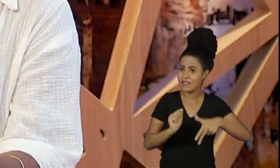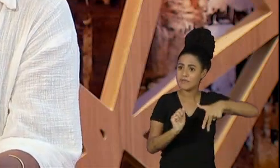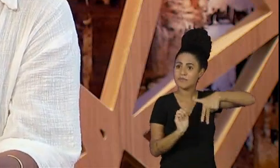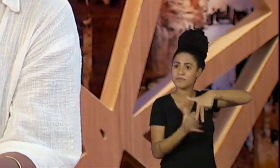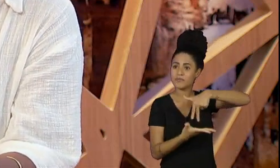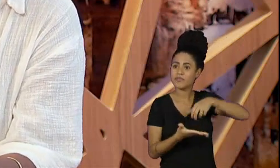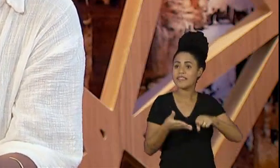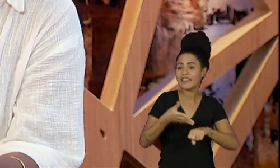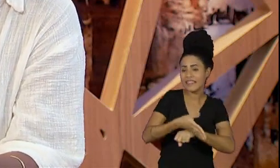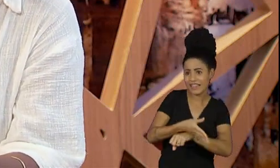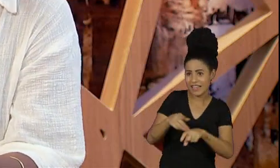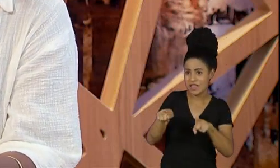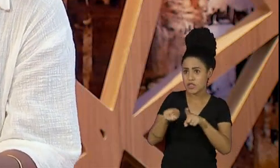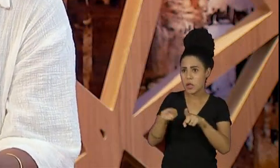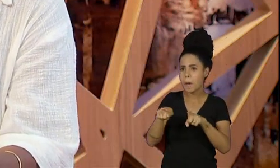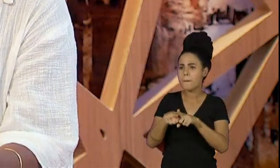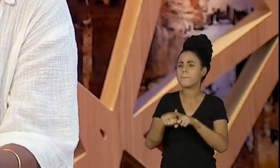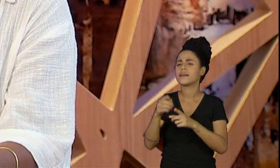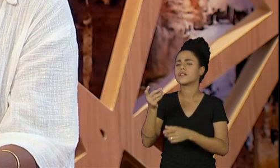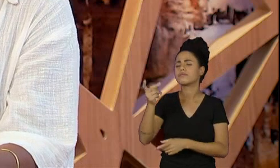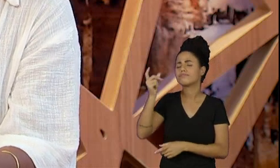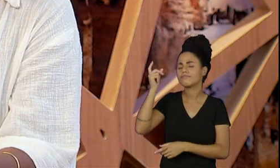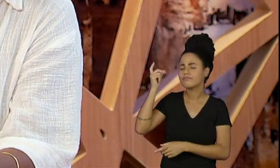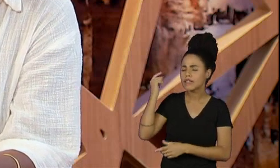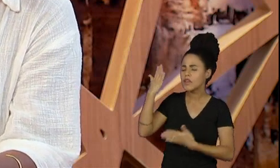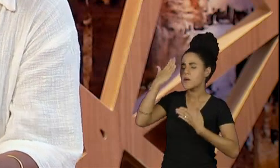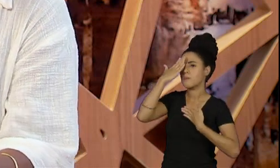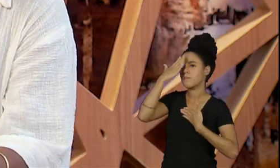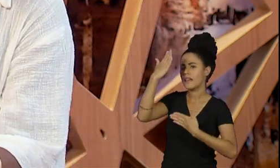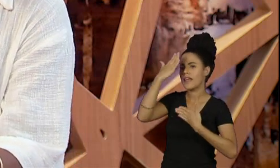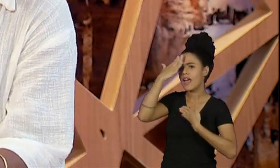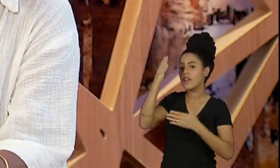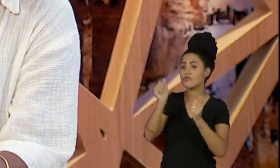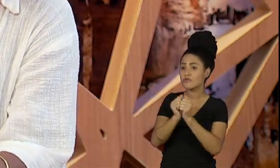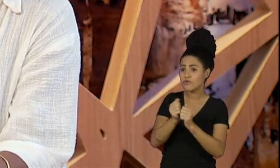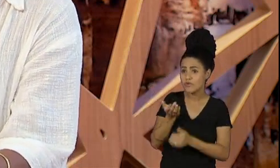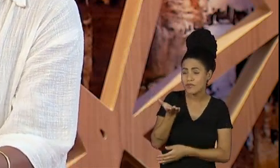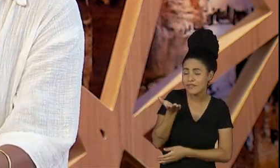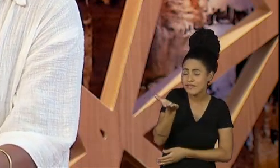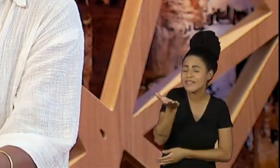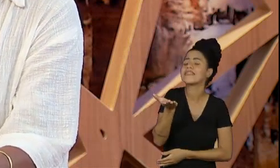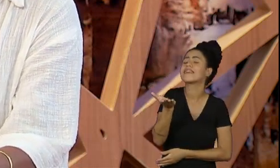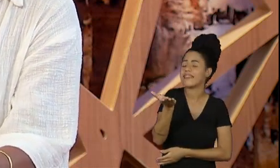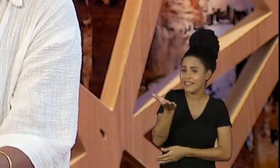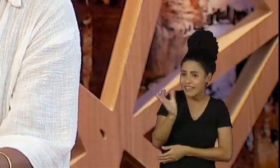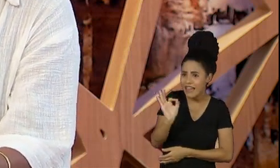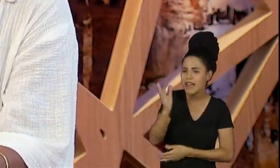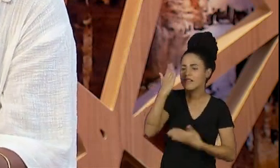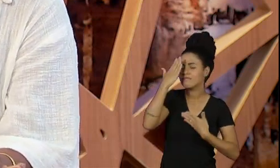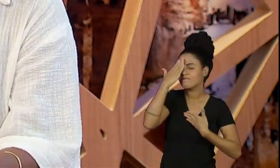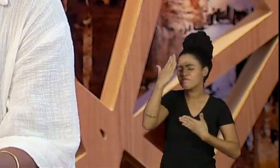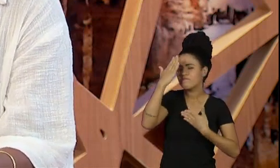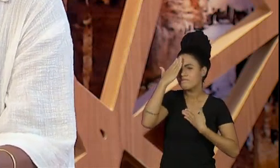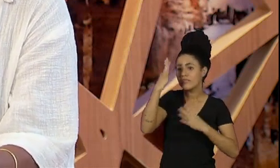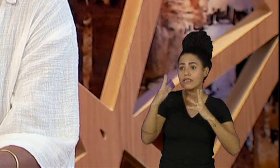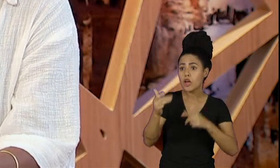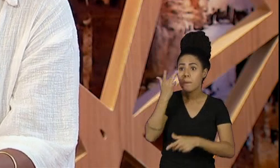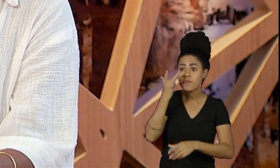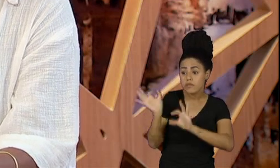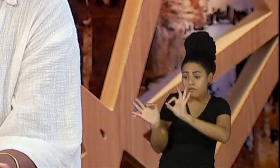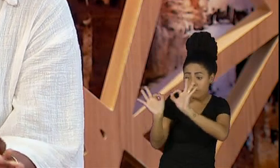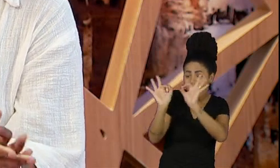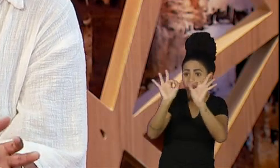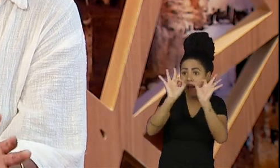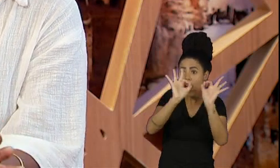Queria agradecer aos ancestrais também por terem me colocado aqui junto com vocês. Também quero falar para quem está vendo esse programa